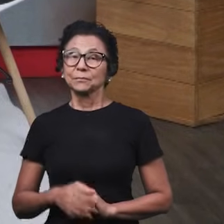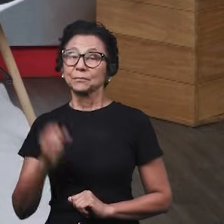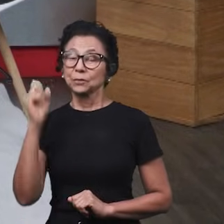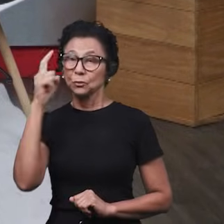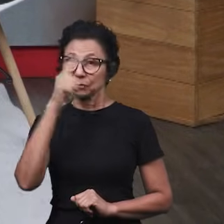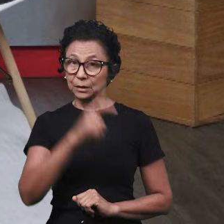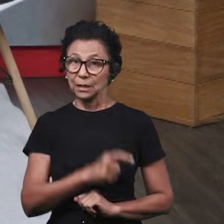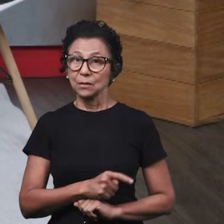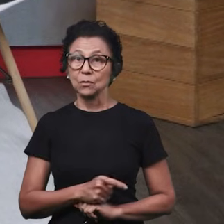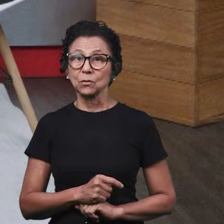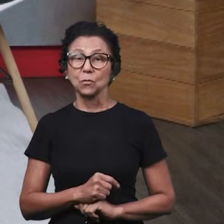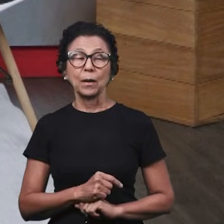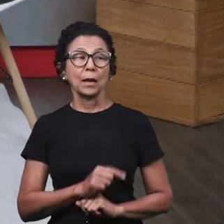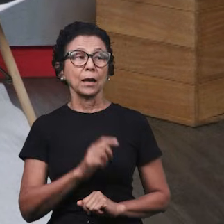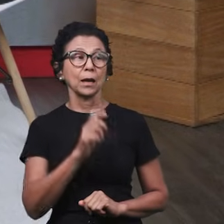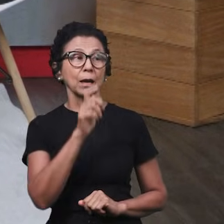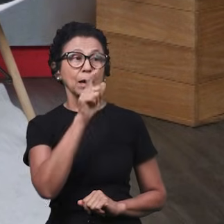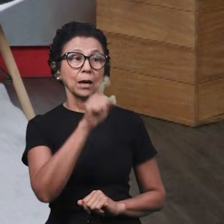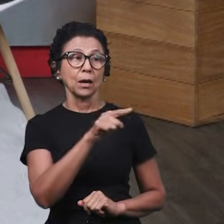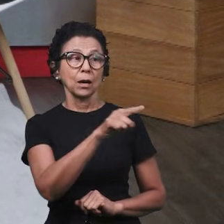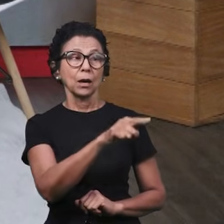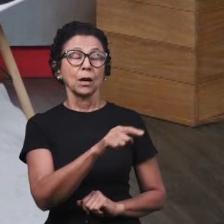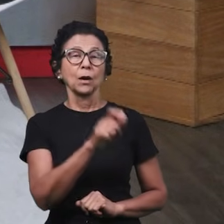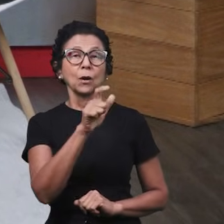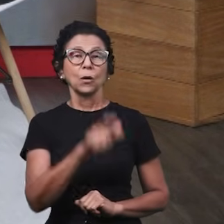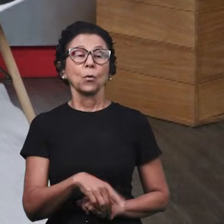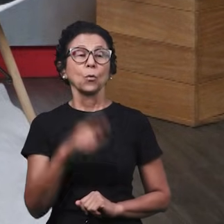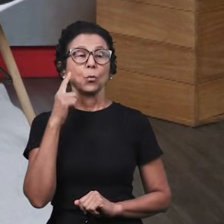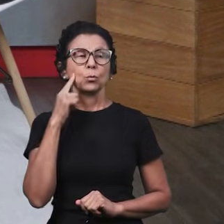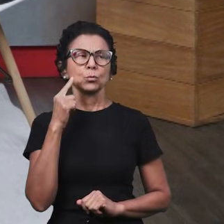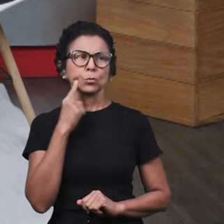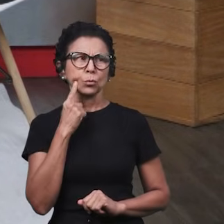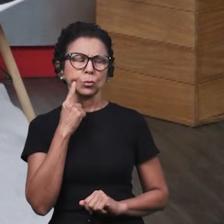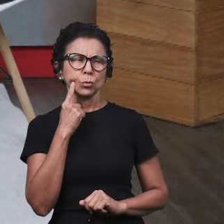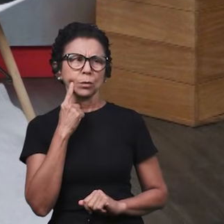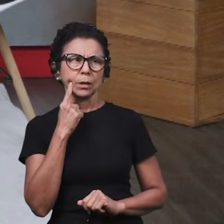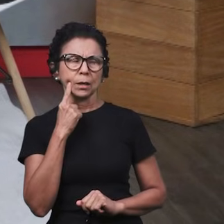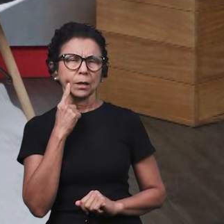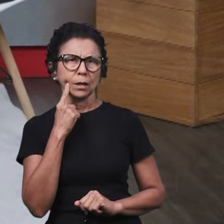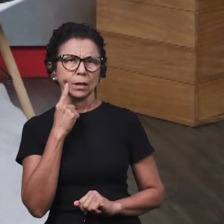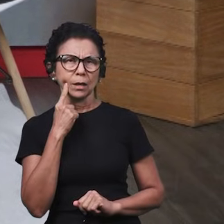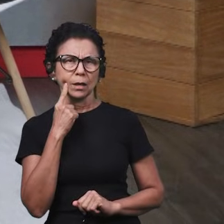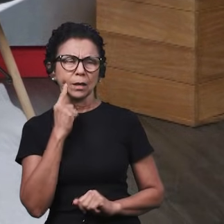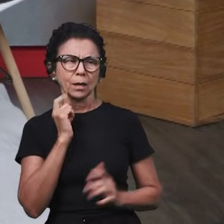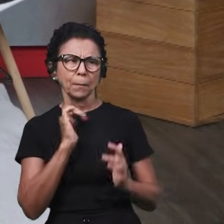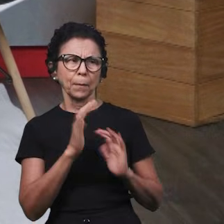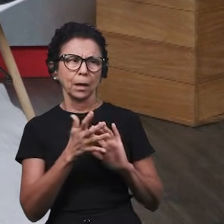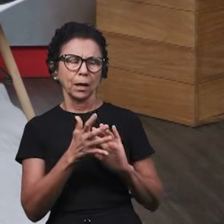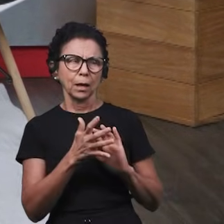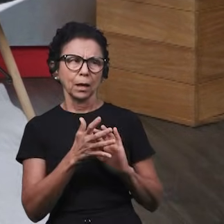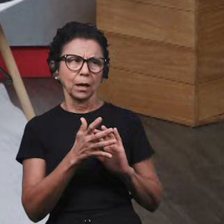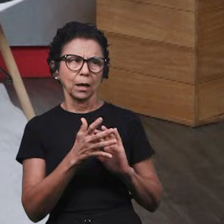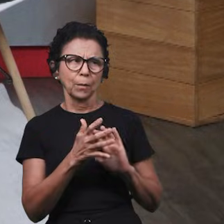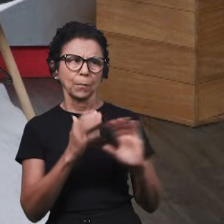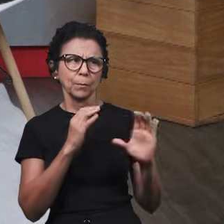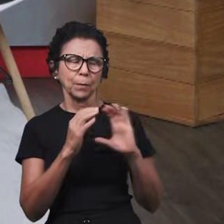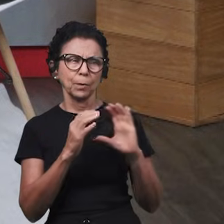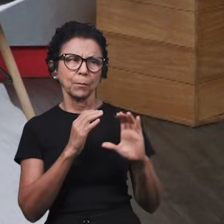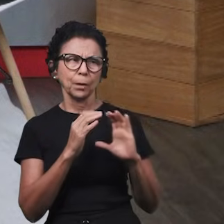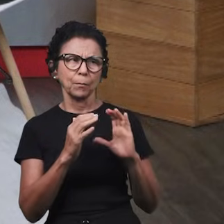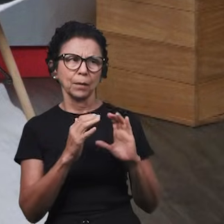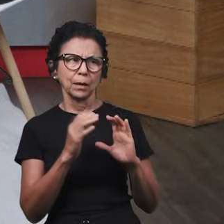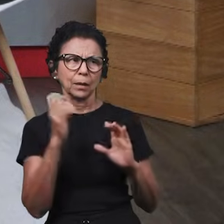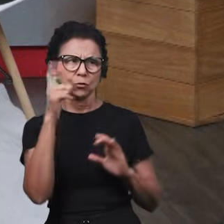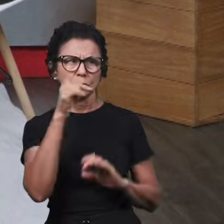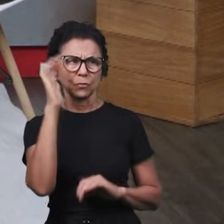surdo. Ele O cognitivo, como que o surdo como pensa. ele pensa. E assim, né, Pri, a gente só entende como o surdo pensa